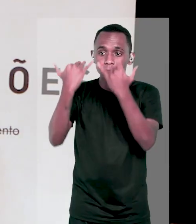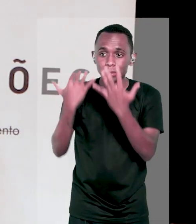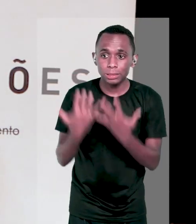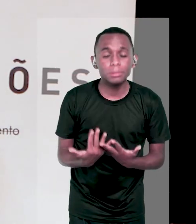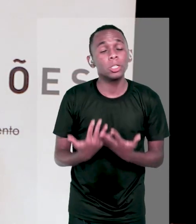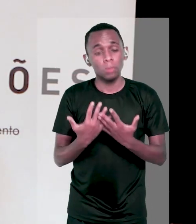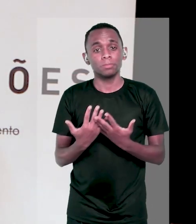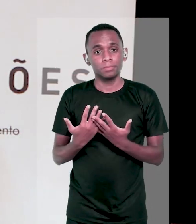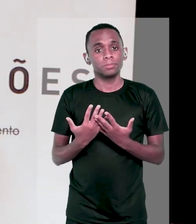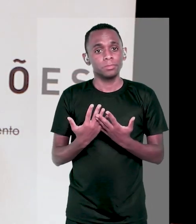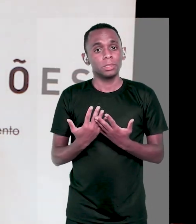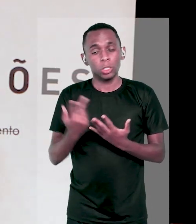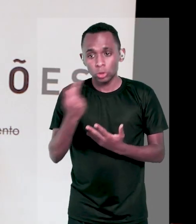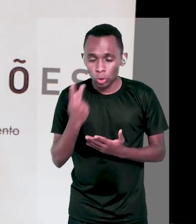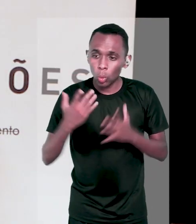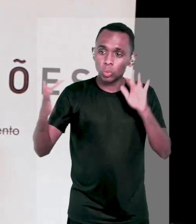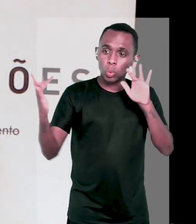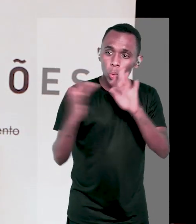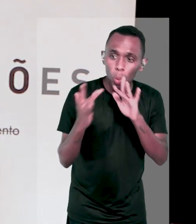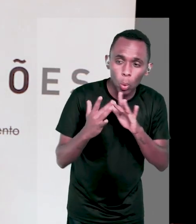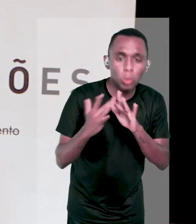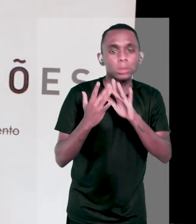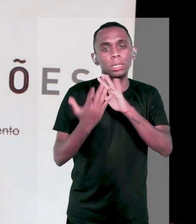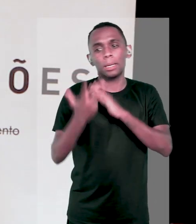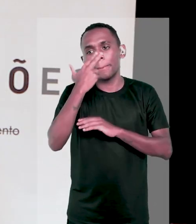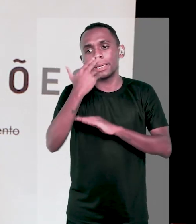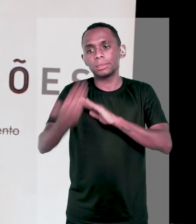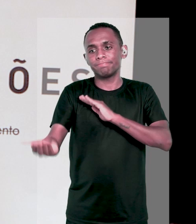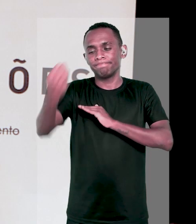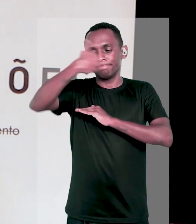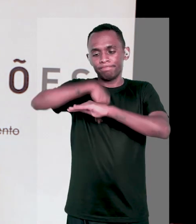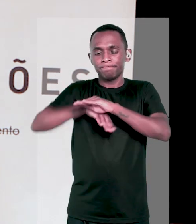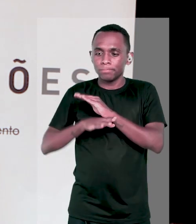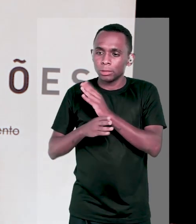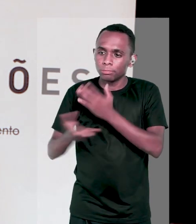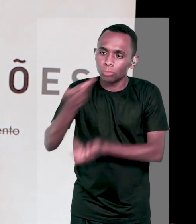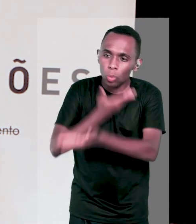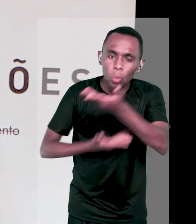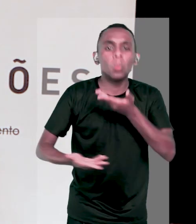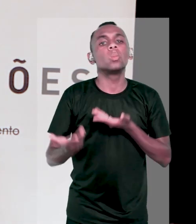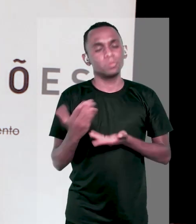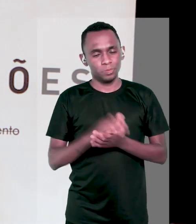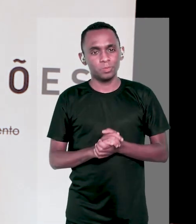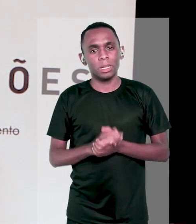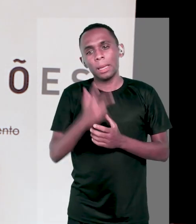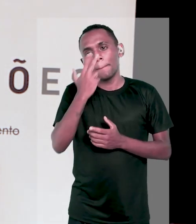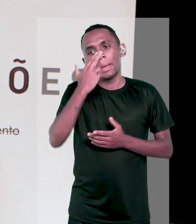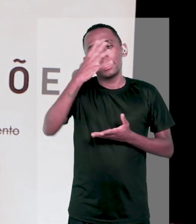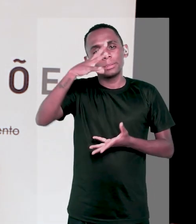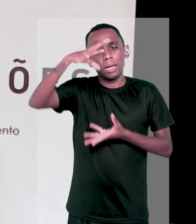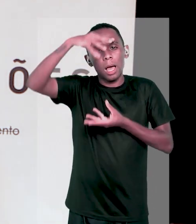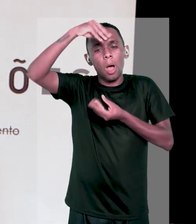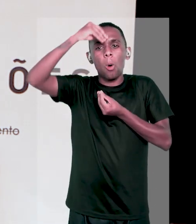como nossas almas são iguais ó meus amigos diante